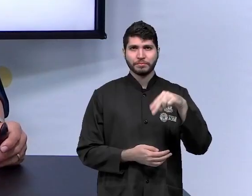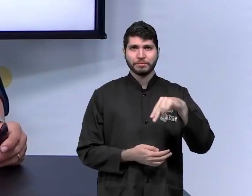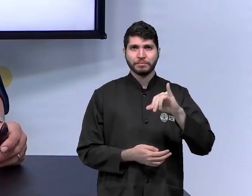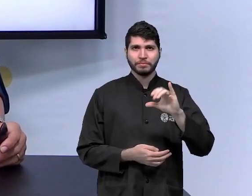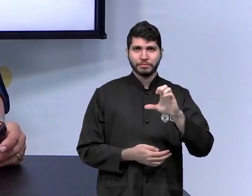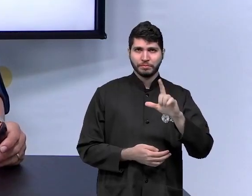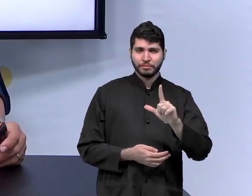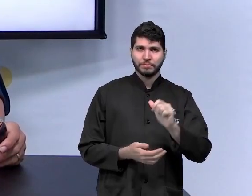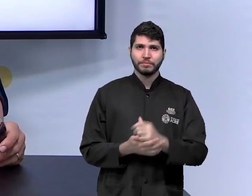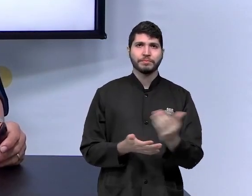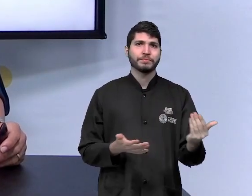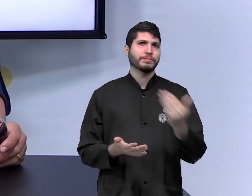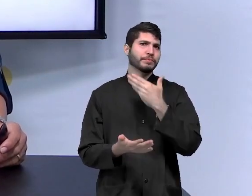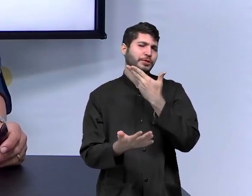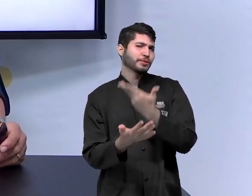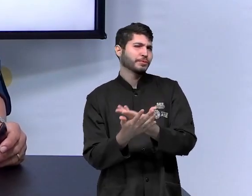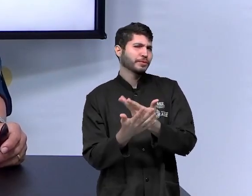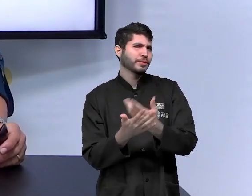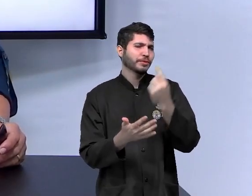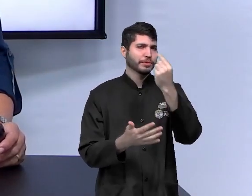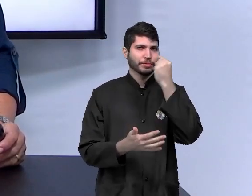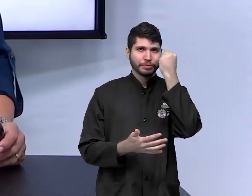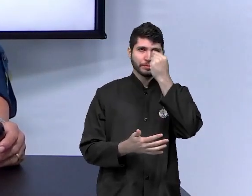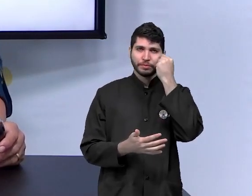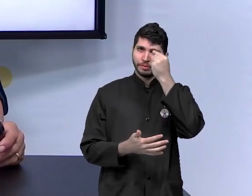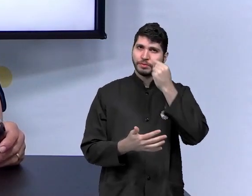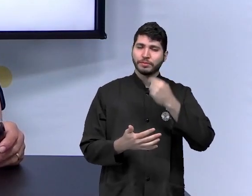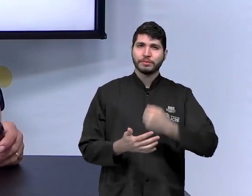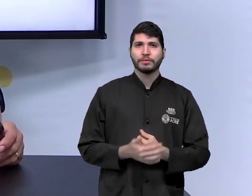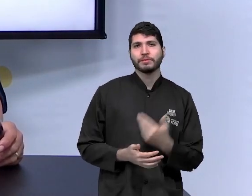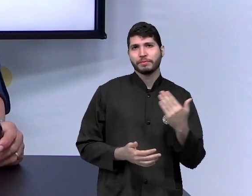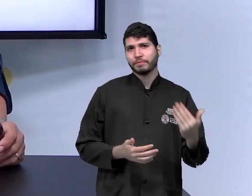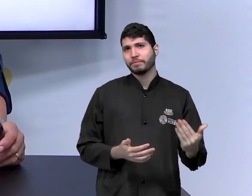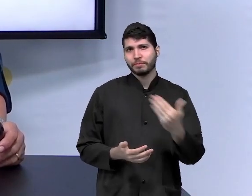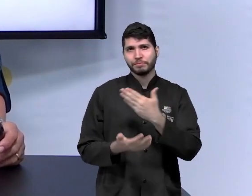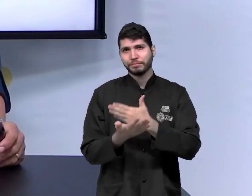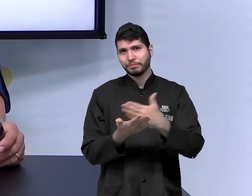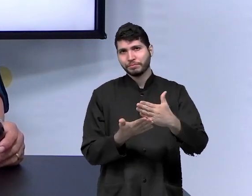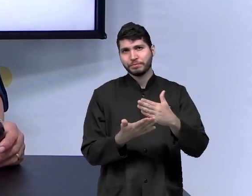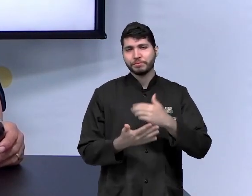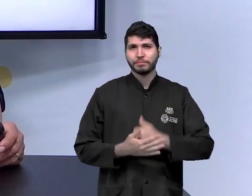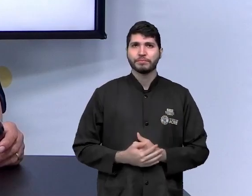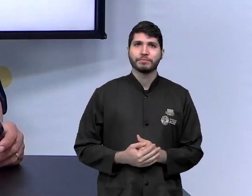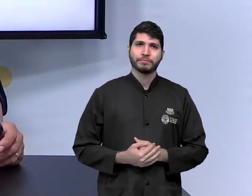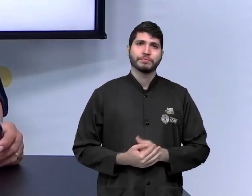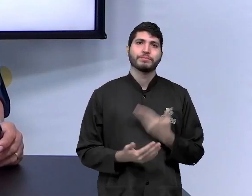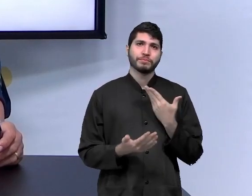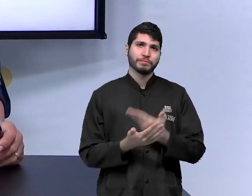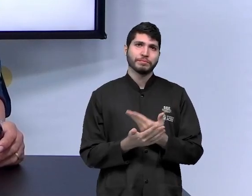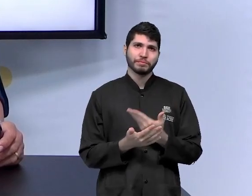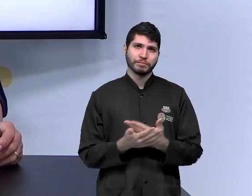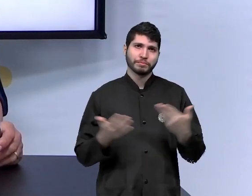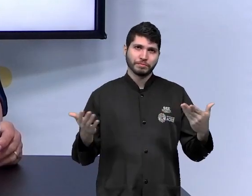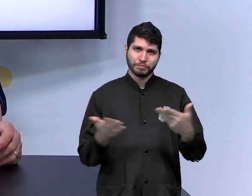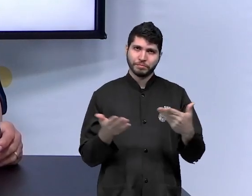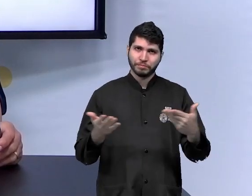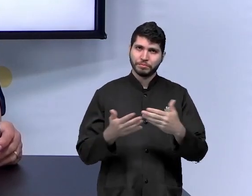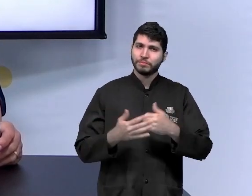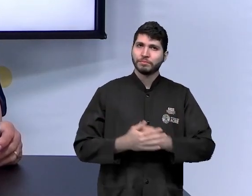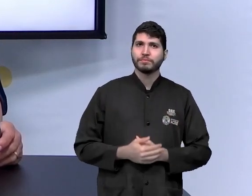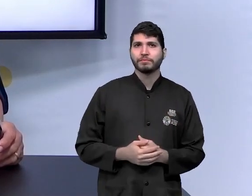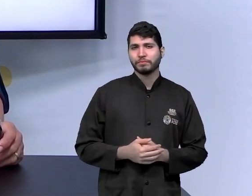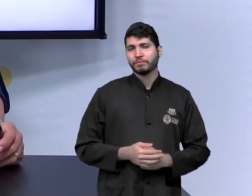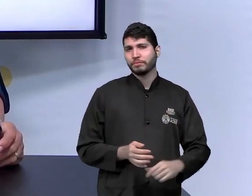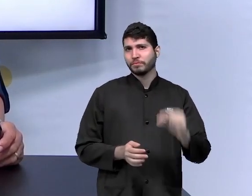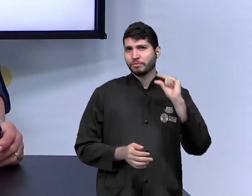la lengua española? Vale, então vamos a empezar. Hoje, pessoal, nós vamos trabalhar aí um pouco